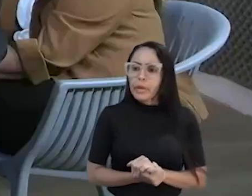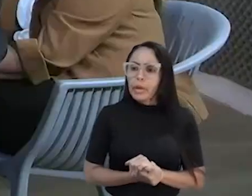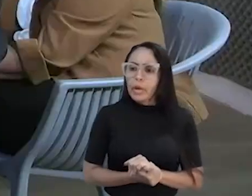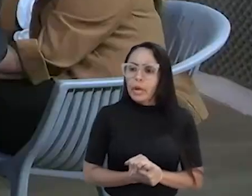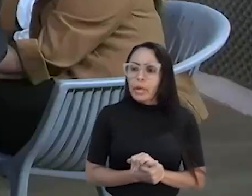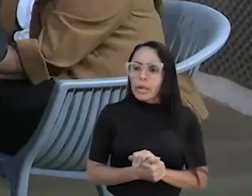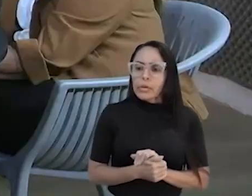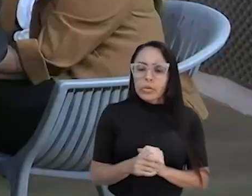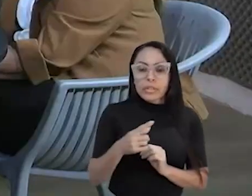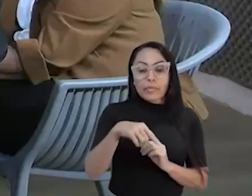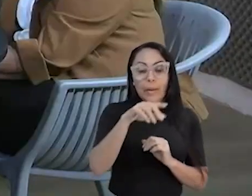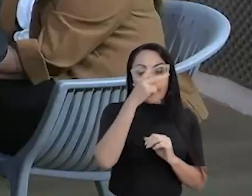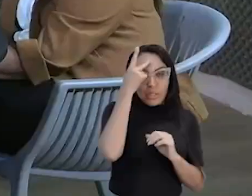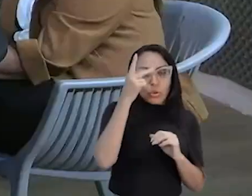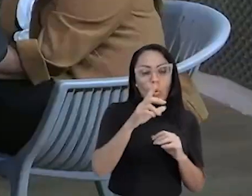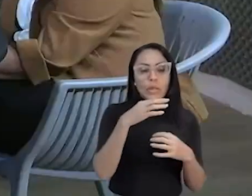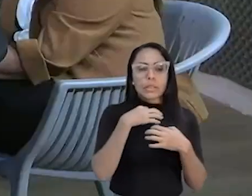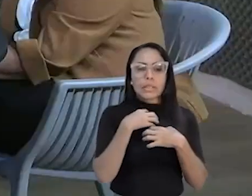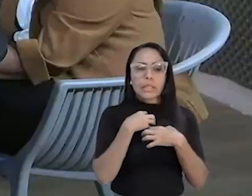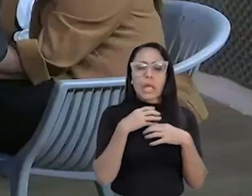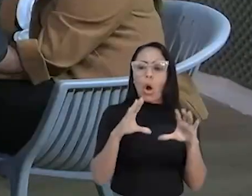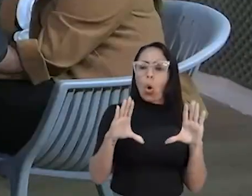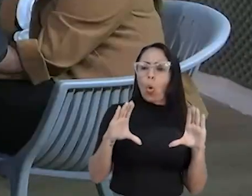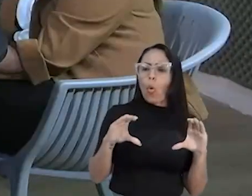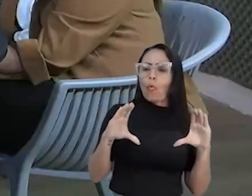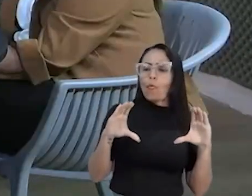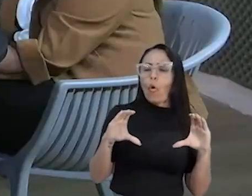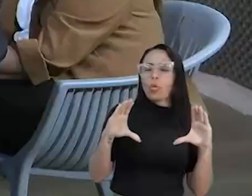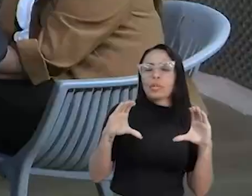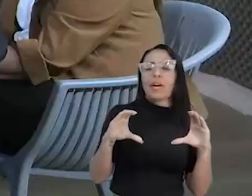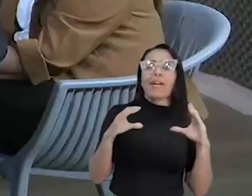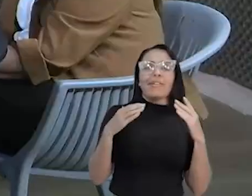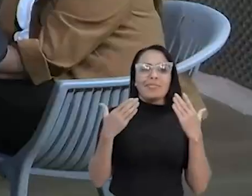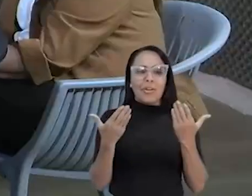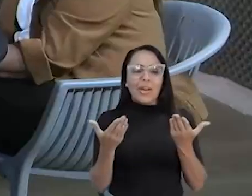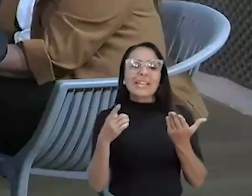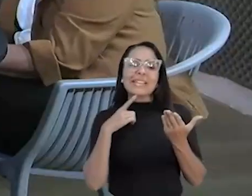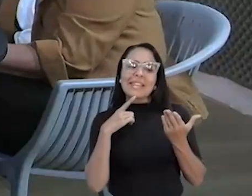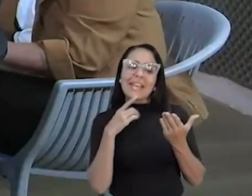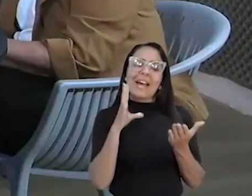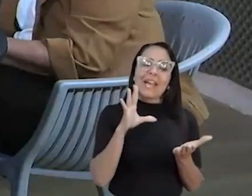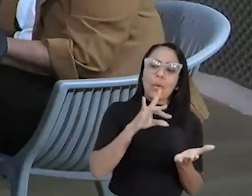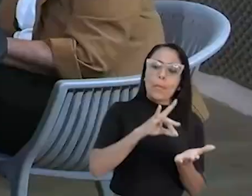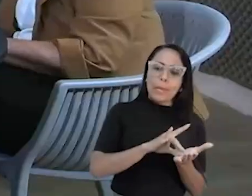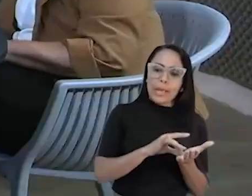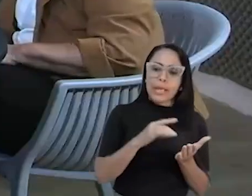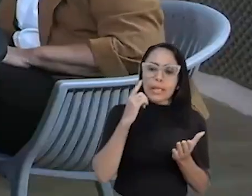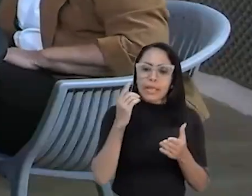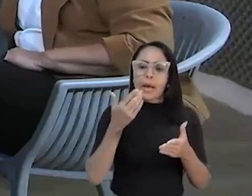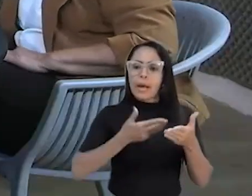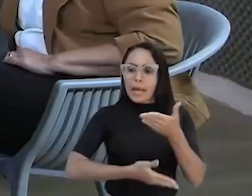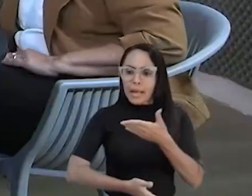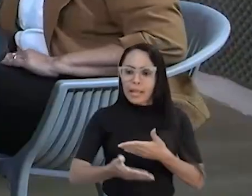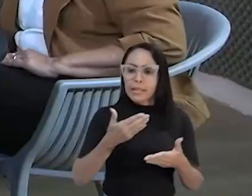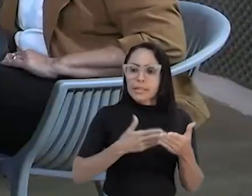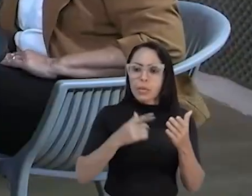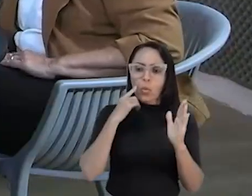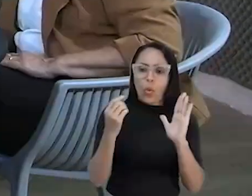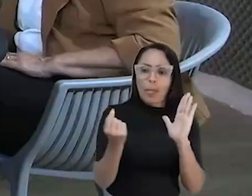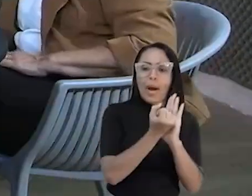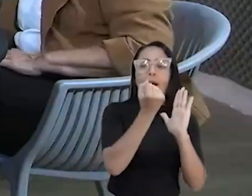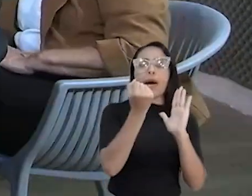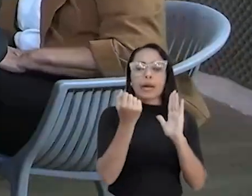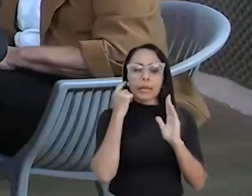conceber algo que a pessoa se sinta confortável, algo que a pessoa tenha realmente essa relação com a marca,